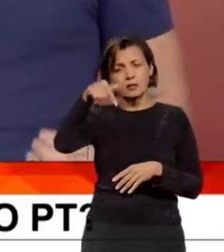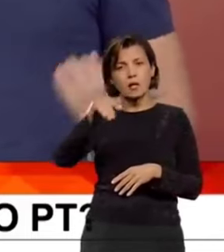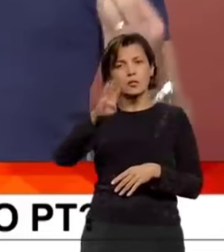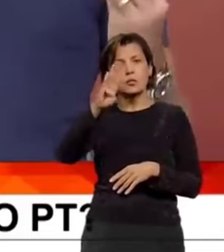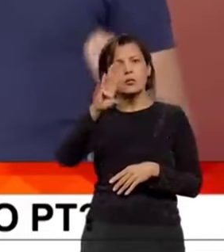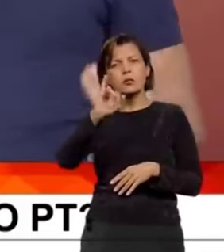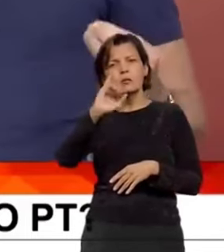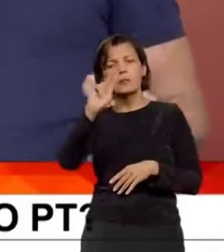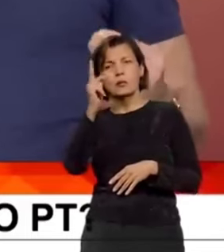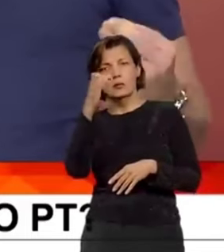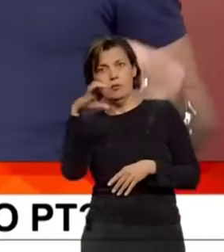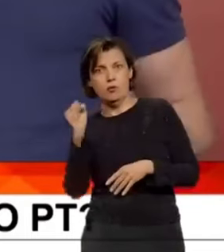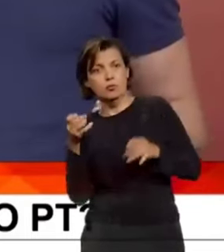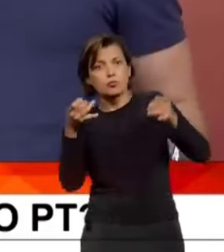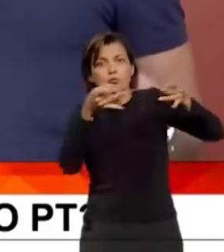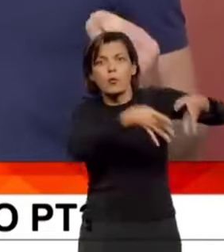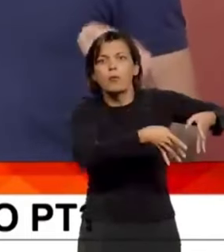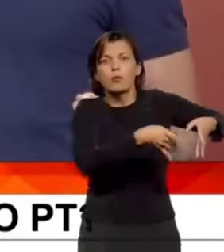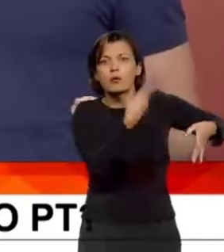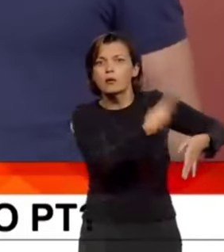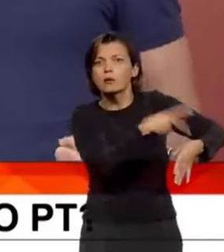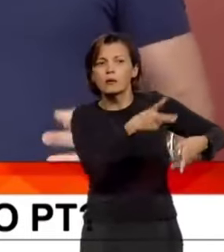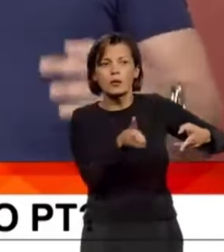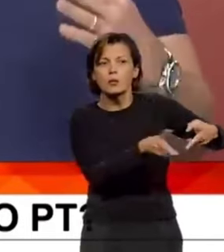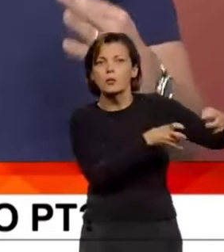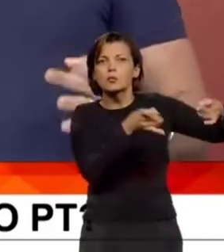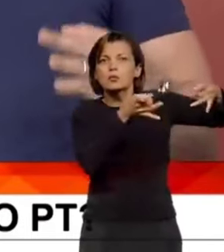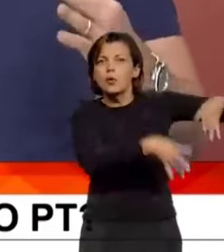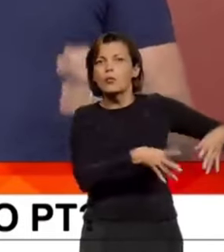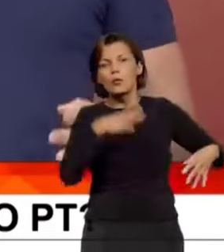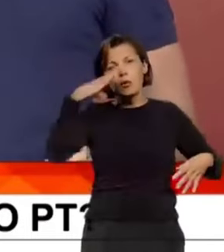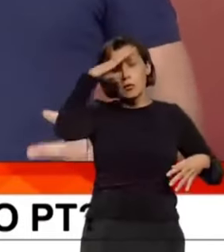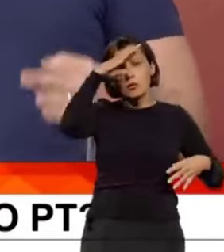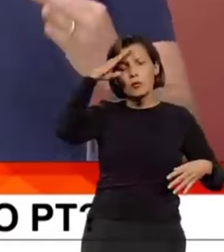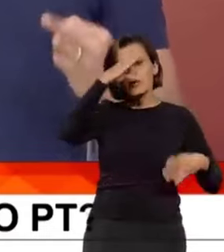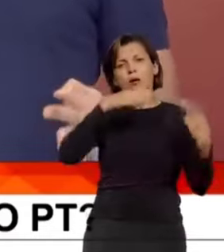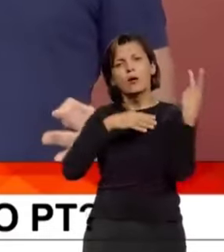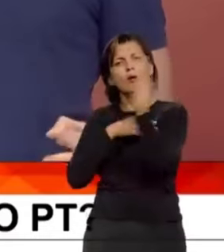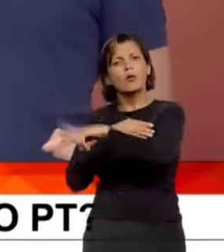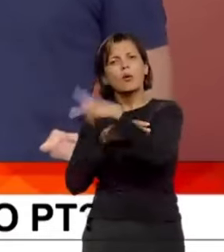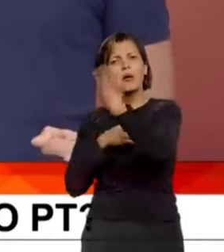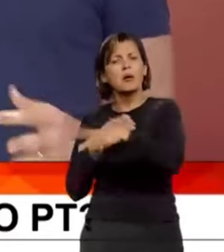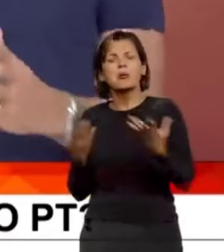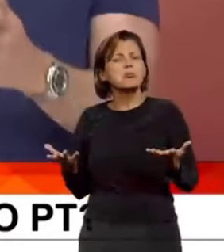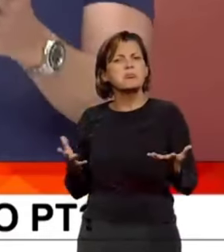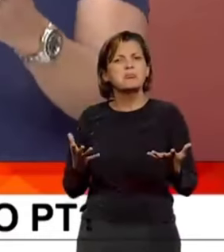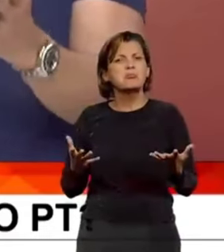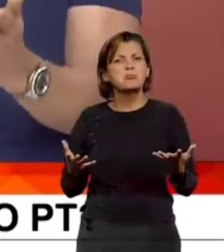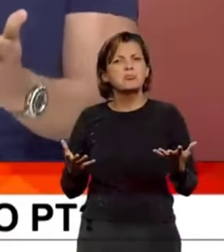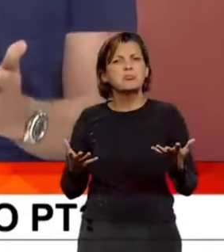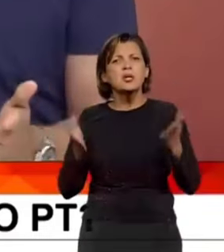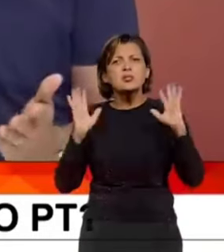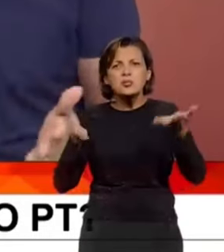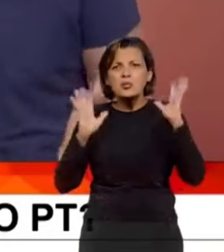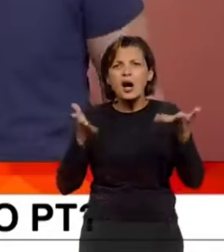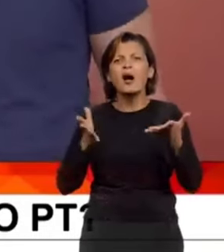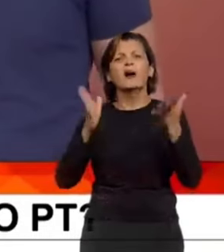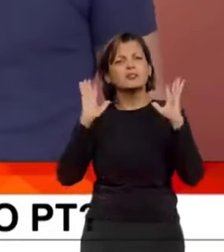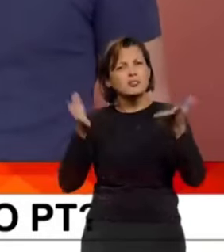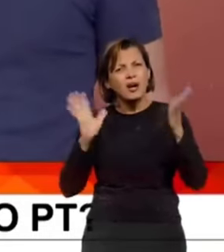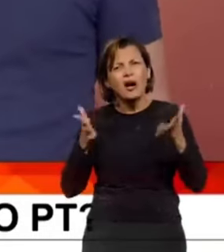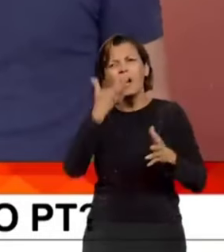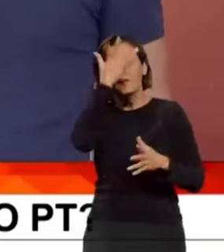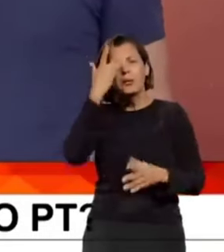Petrobras 780-b O Palocci falou com todas as letras que o Lula é corrupto e vocês fingir que ele é o